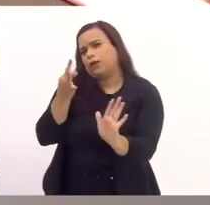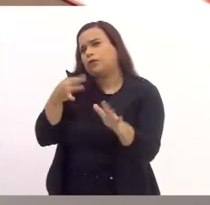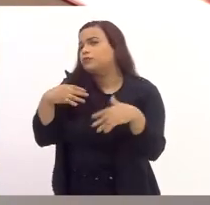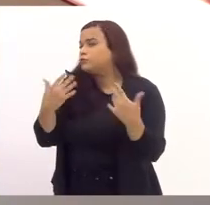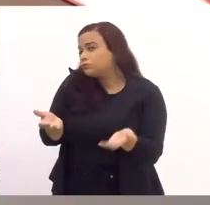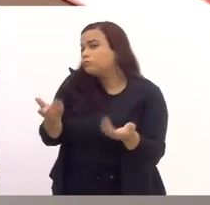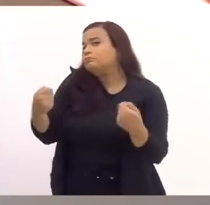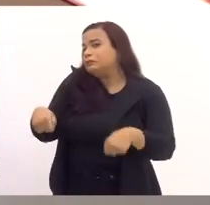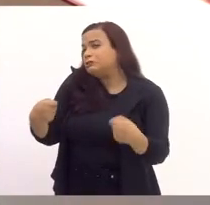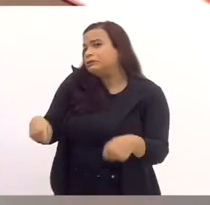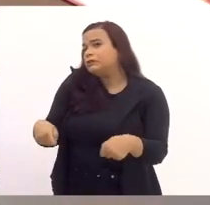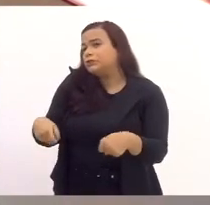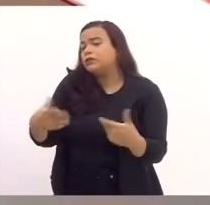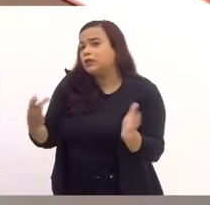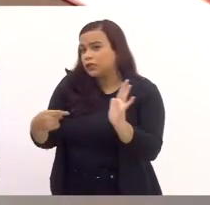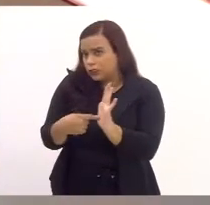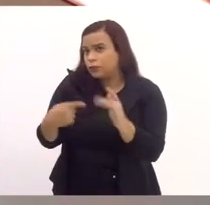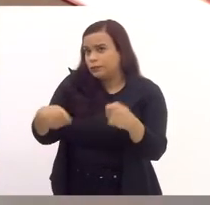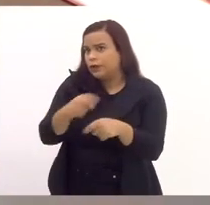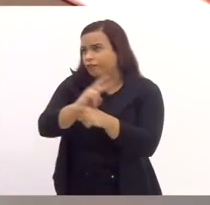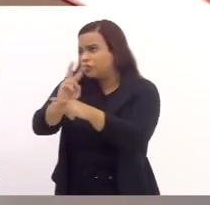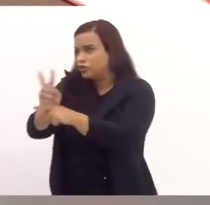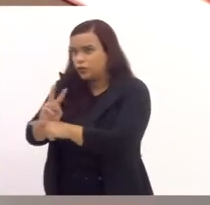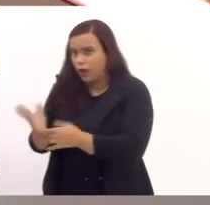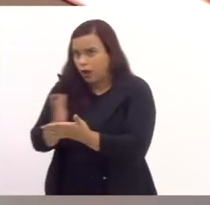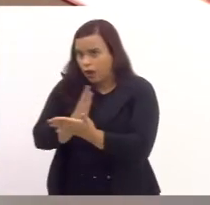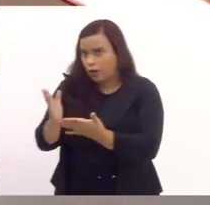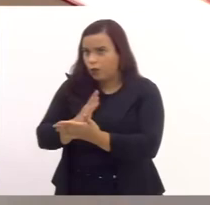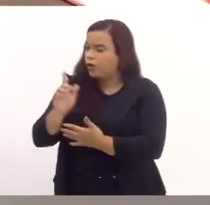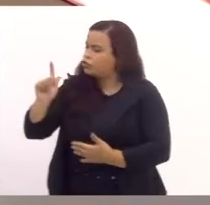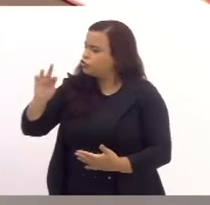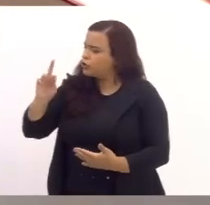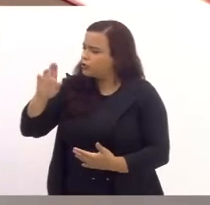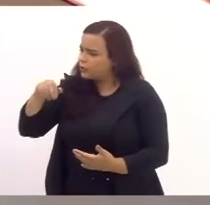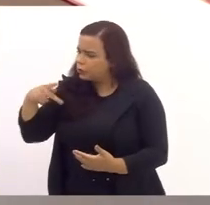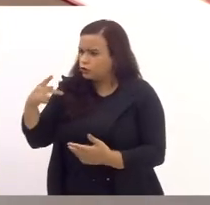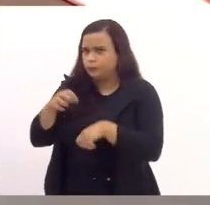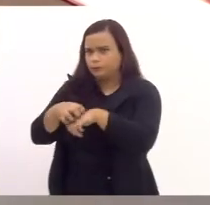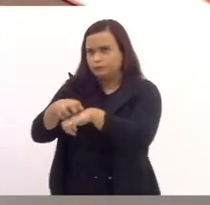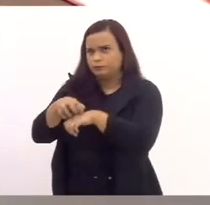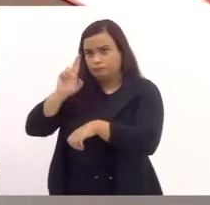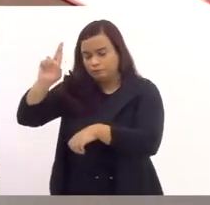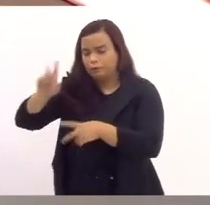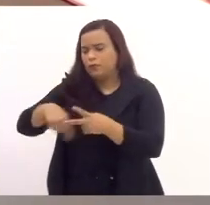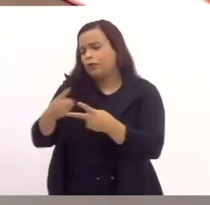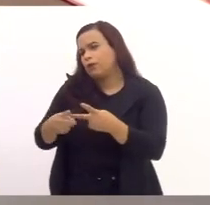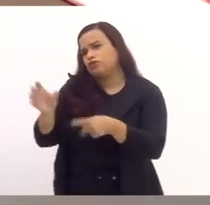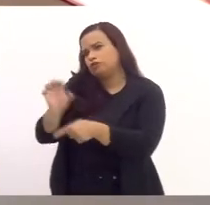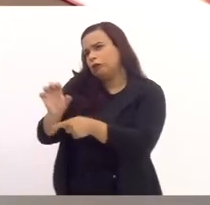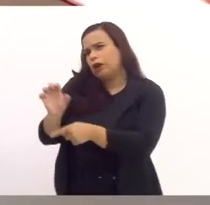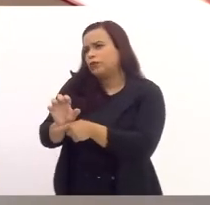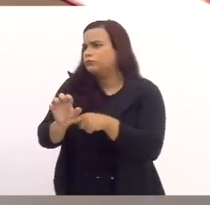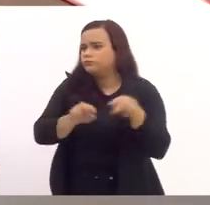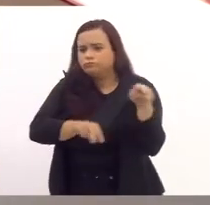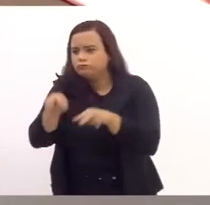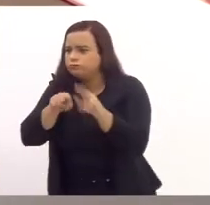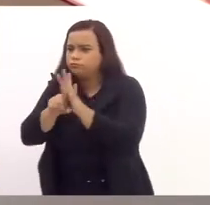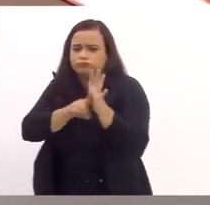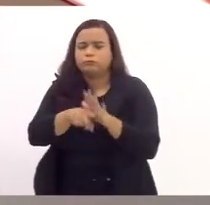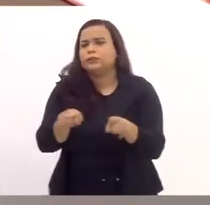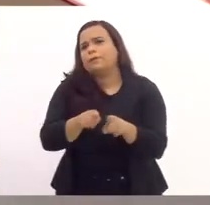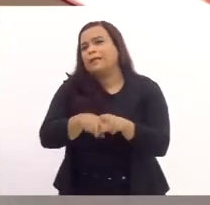obrigação a ser fiscalizada pela Getransp, pelo Estado, E se, e caso positivo, se